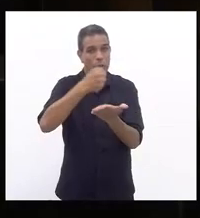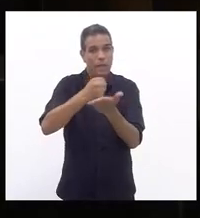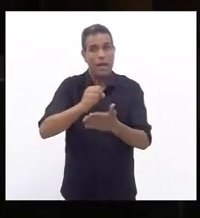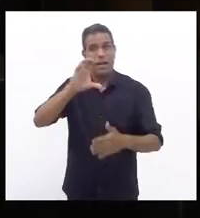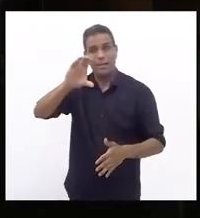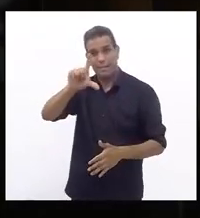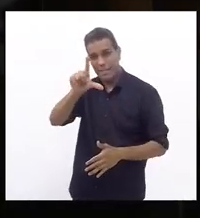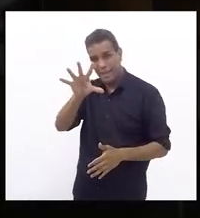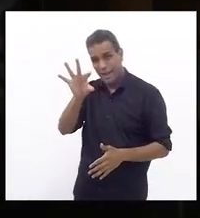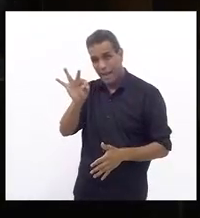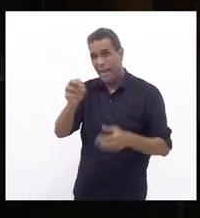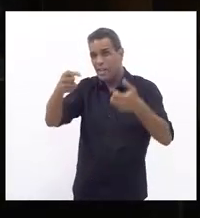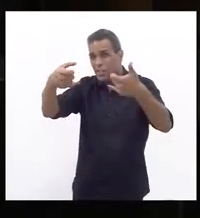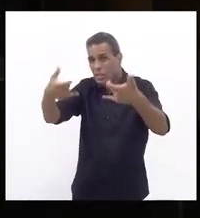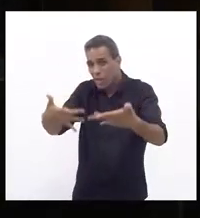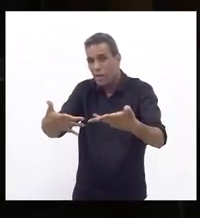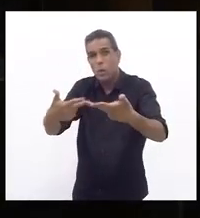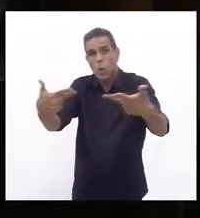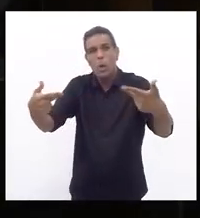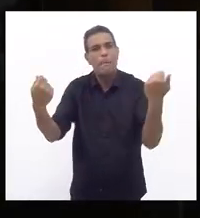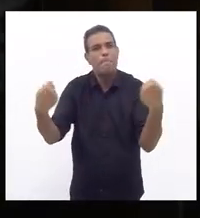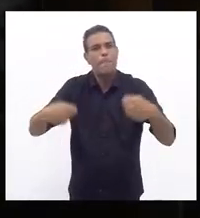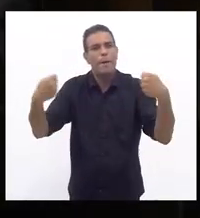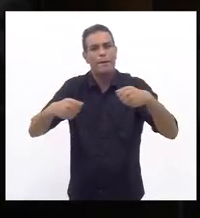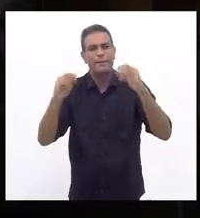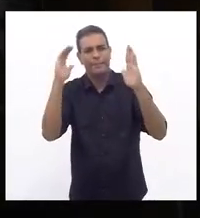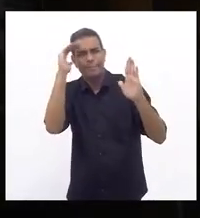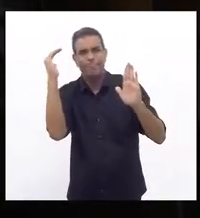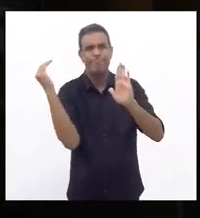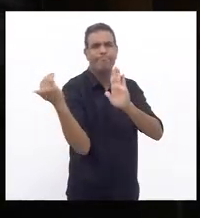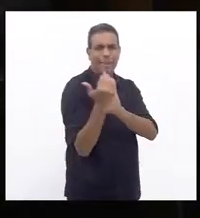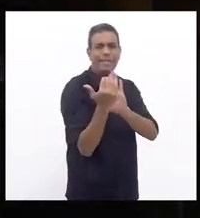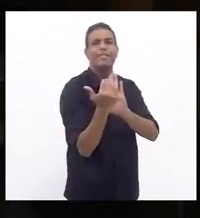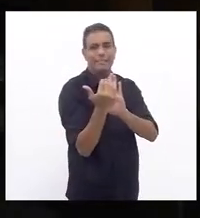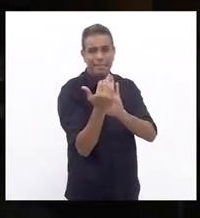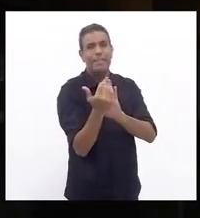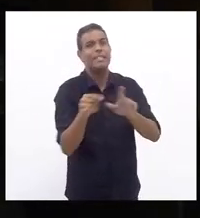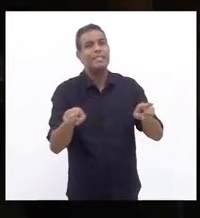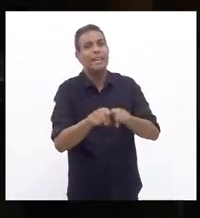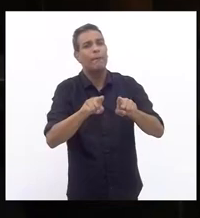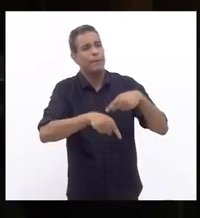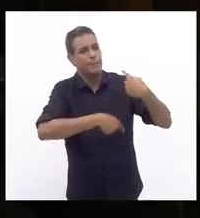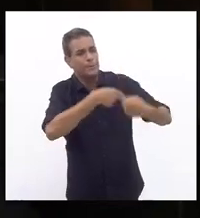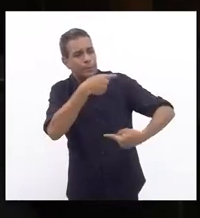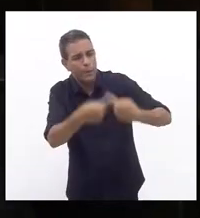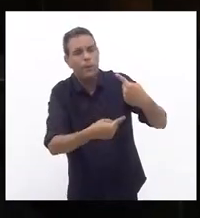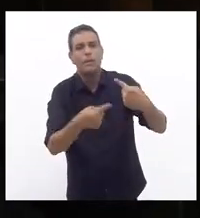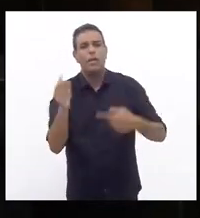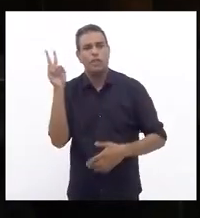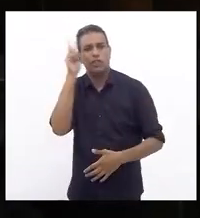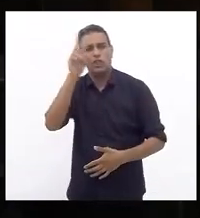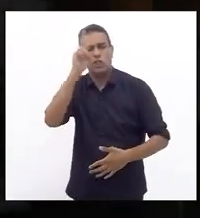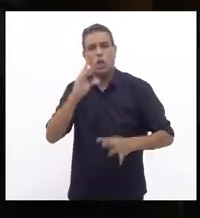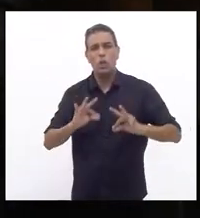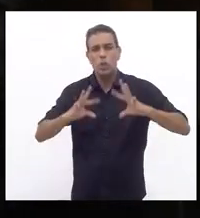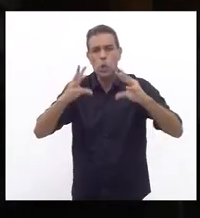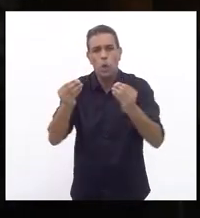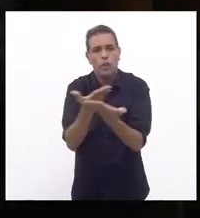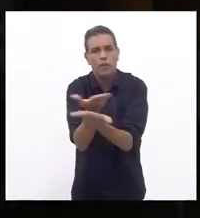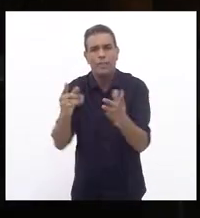eu quero dizer que é uma coisa que precisa ser respeitada também, além da trajetória, da história, do trabalho de vocês na